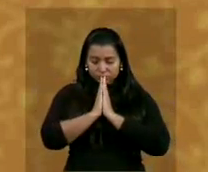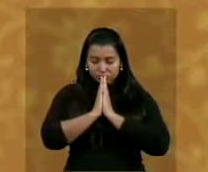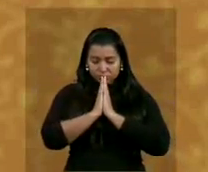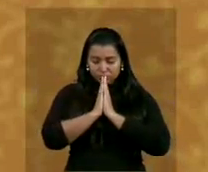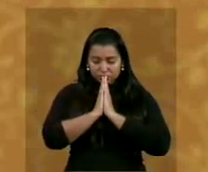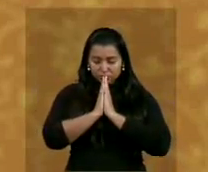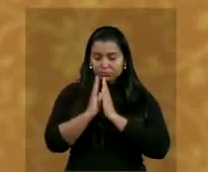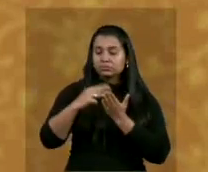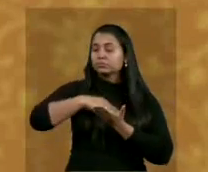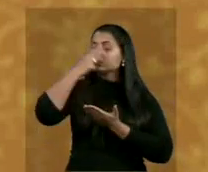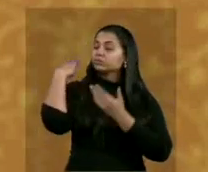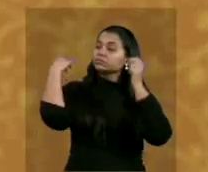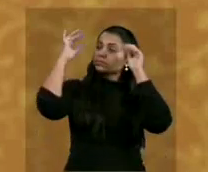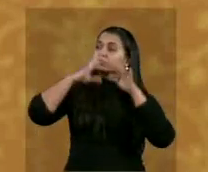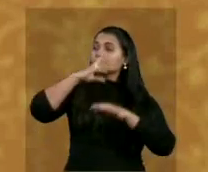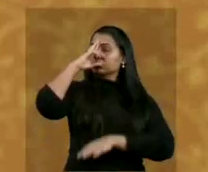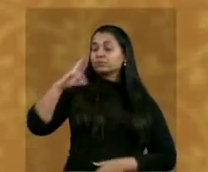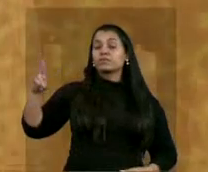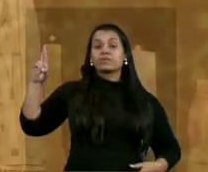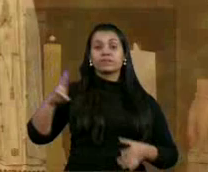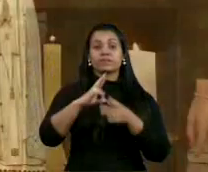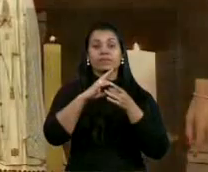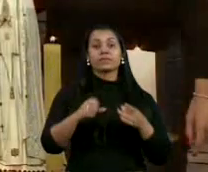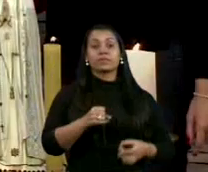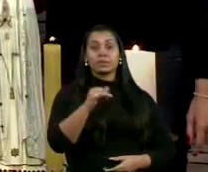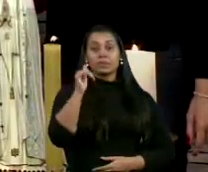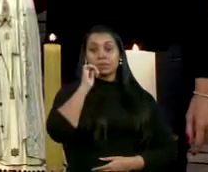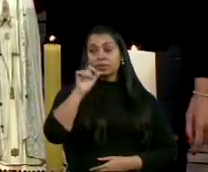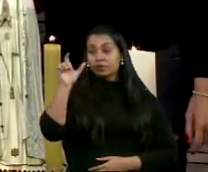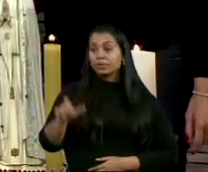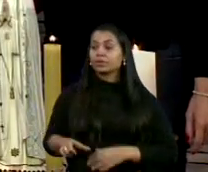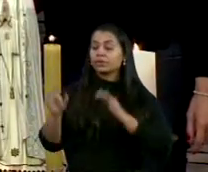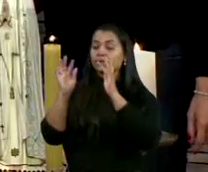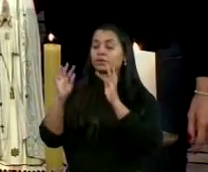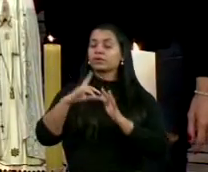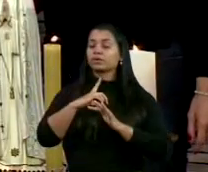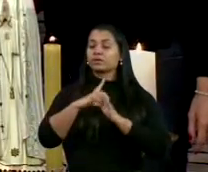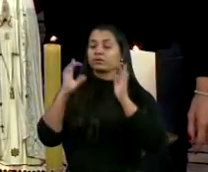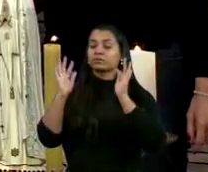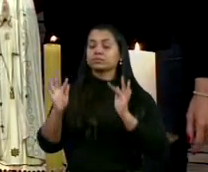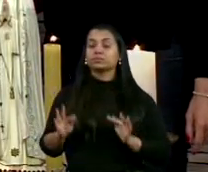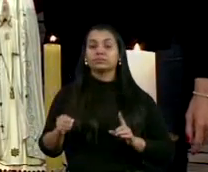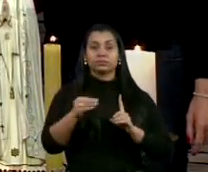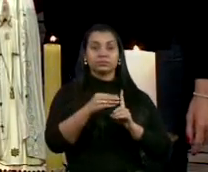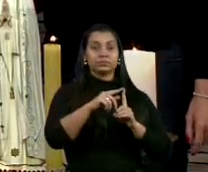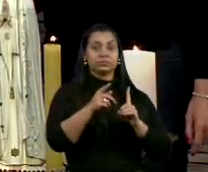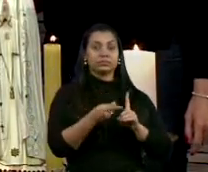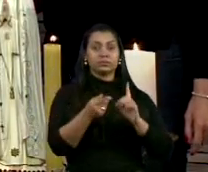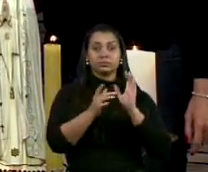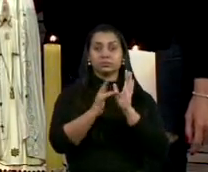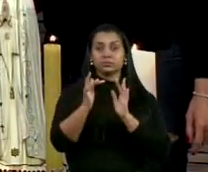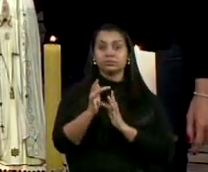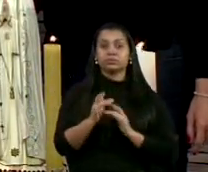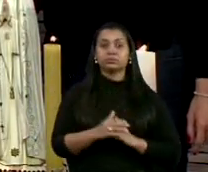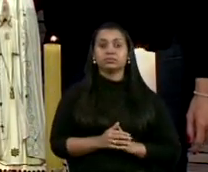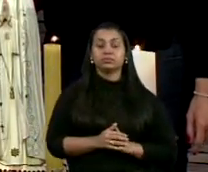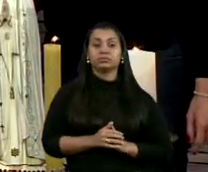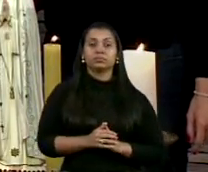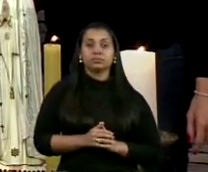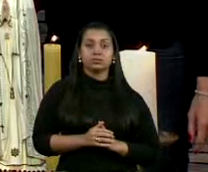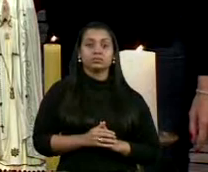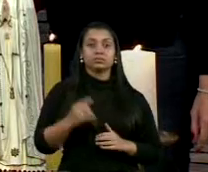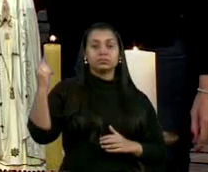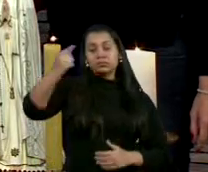nossa morte. Amém. Ave Maria, cheia de graça, o Senhor é convosco. Bendita sois vós entre as mulheres, e bendito é o fruto do vosso